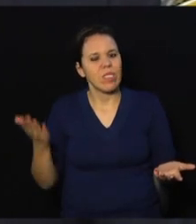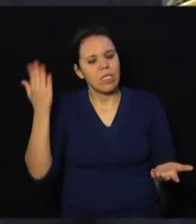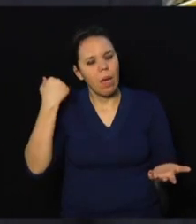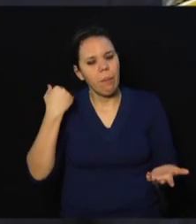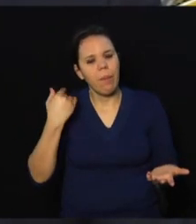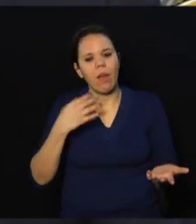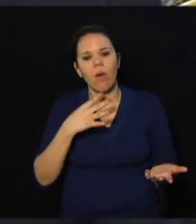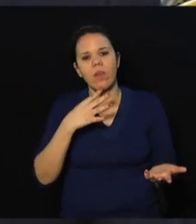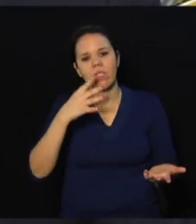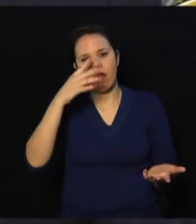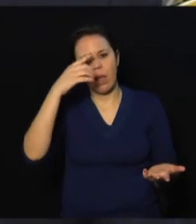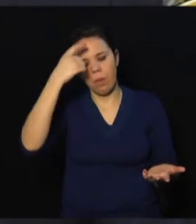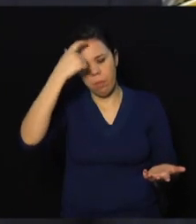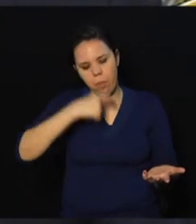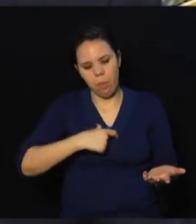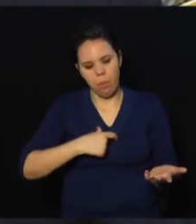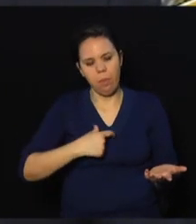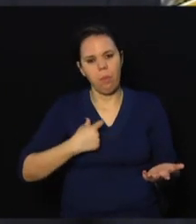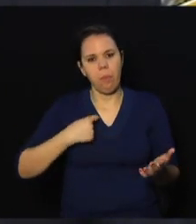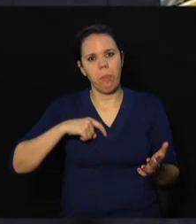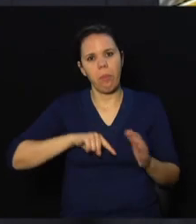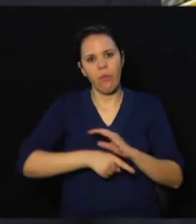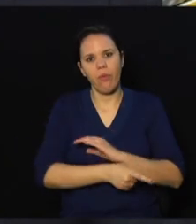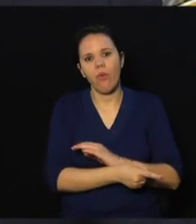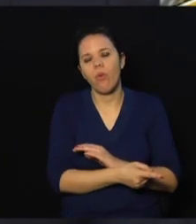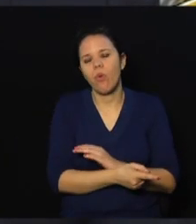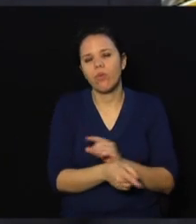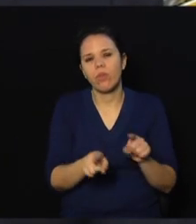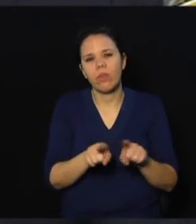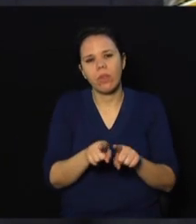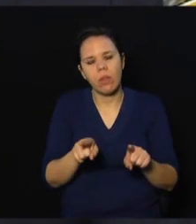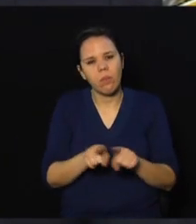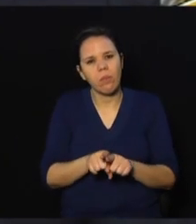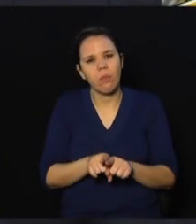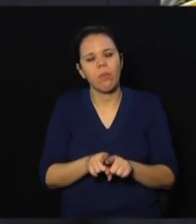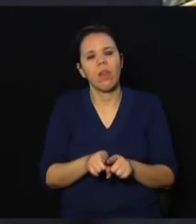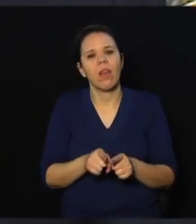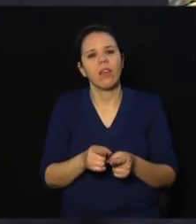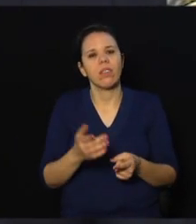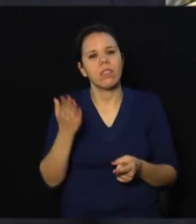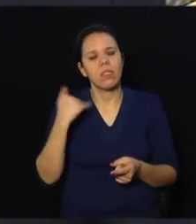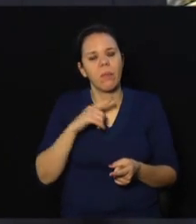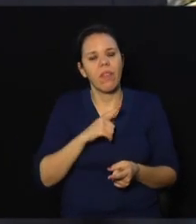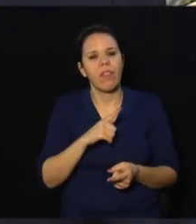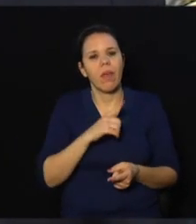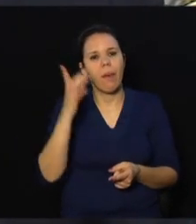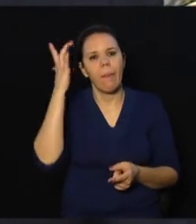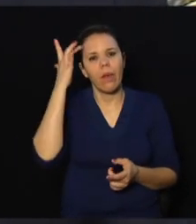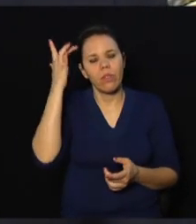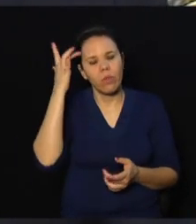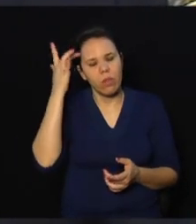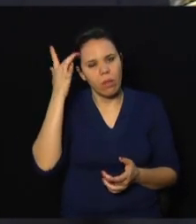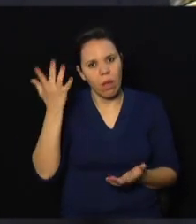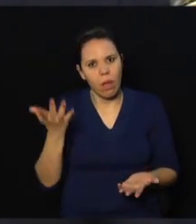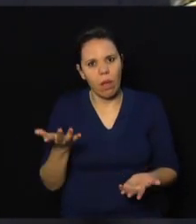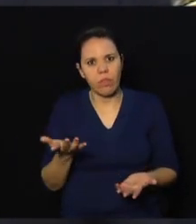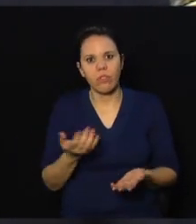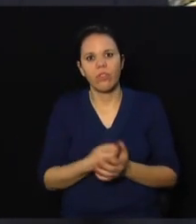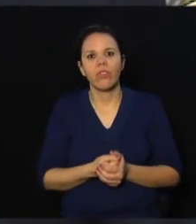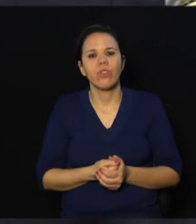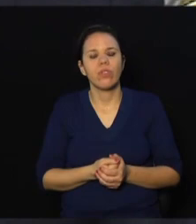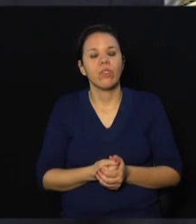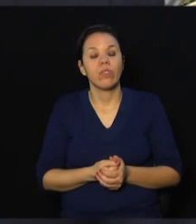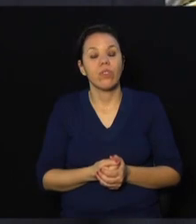para poder lidar com um pouco mais, com mais serenidade. Eu acho que essa é a palavra mais correta. É algo